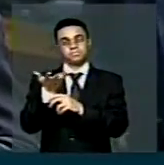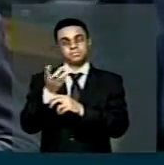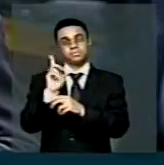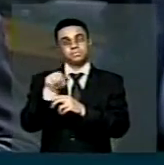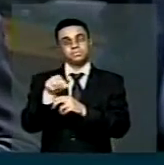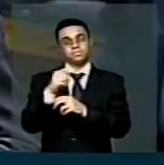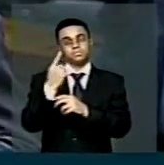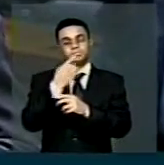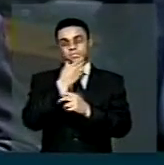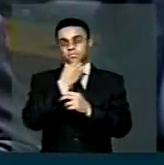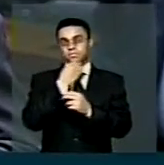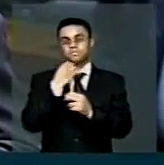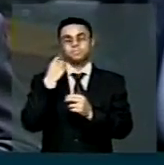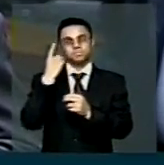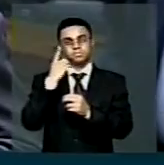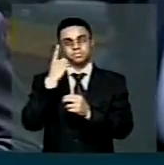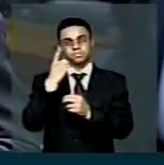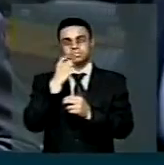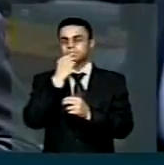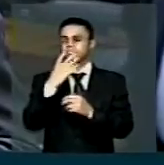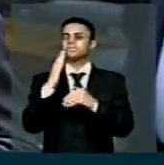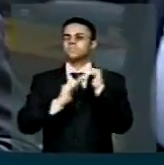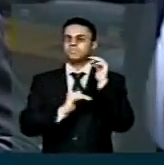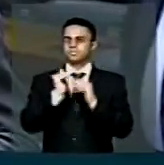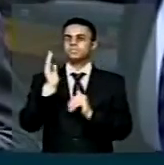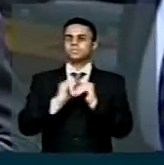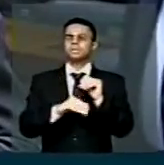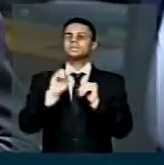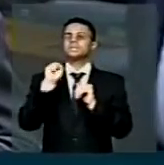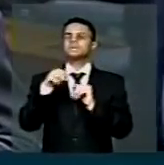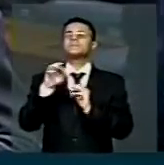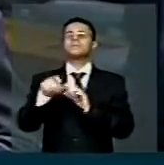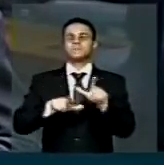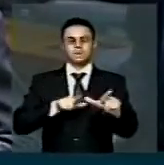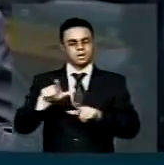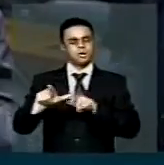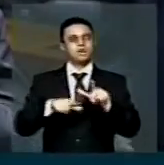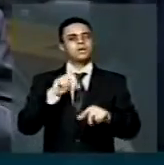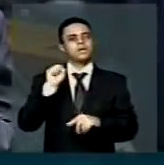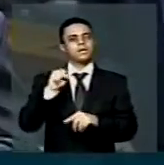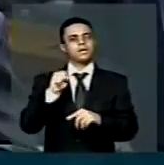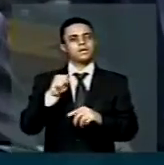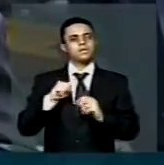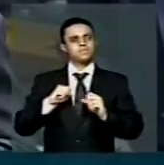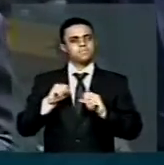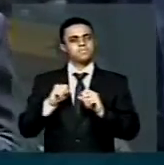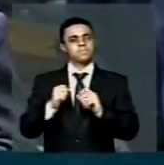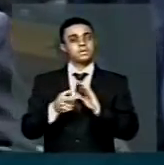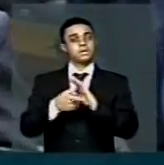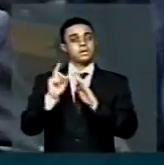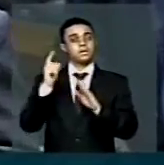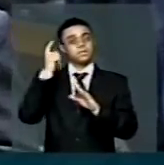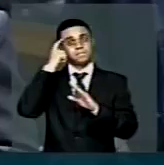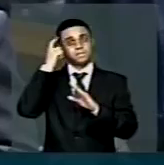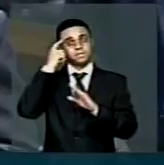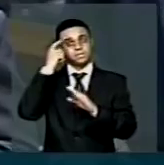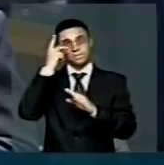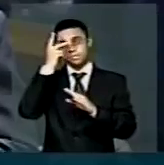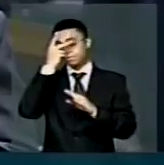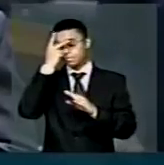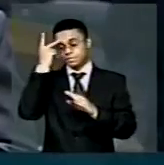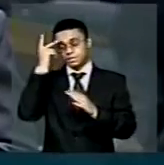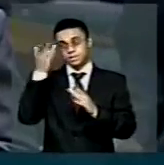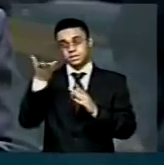um parlamentar ativo, é um parlamentar trabalhador que superou as expectativas.